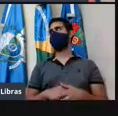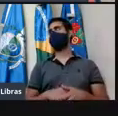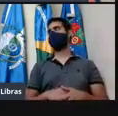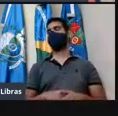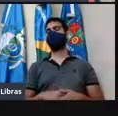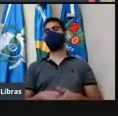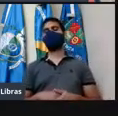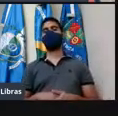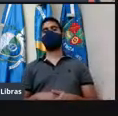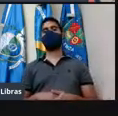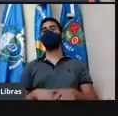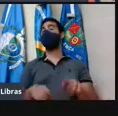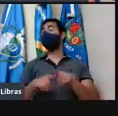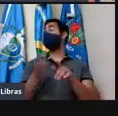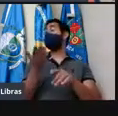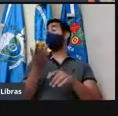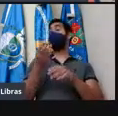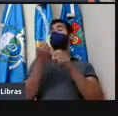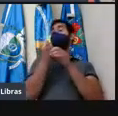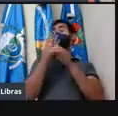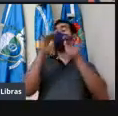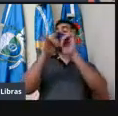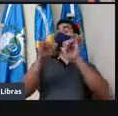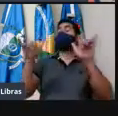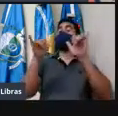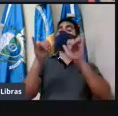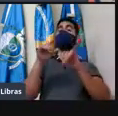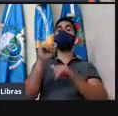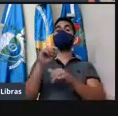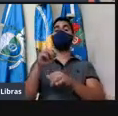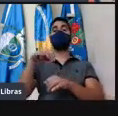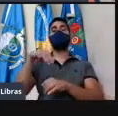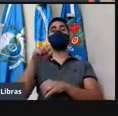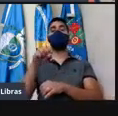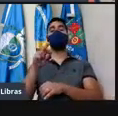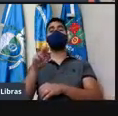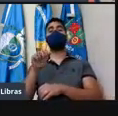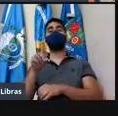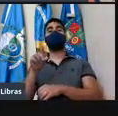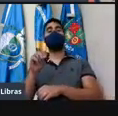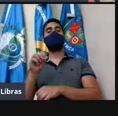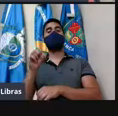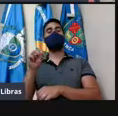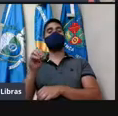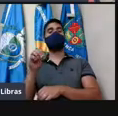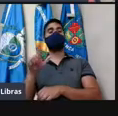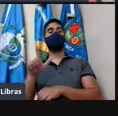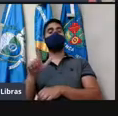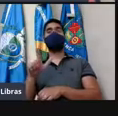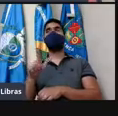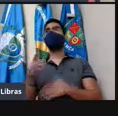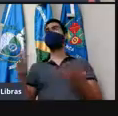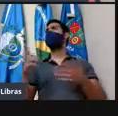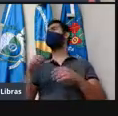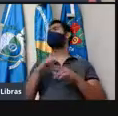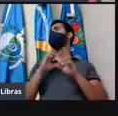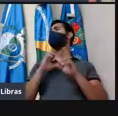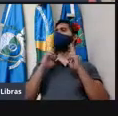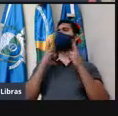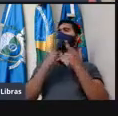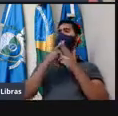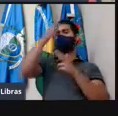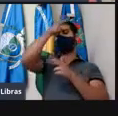aqui dar a boa notícia aos moradores da Morada do Sol. Estive hoje reunido com o